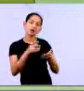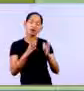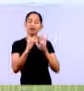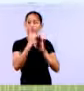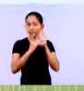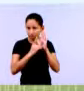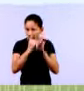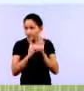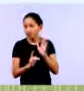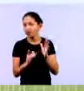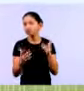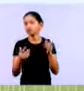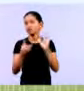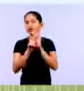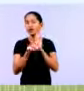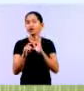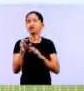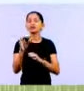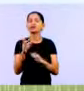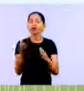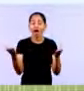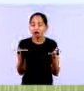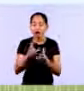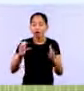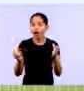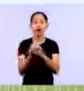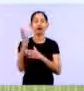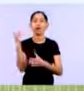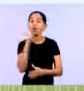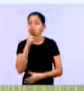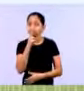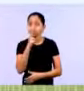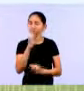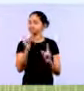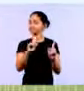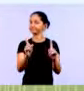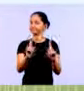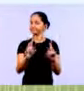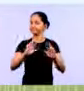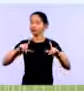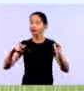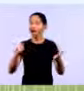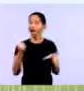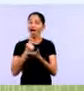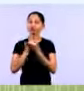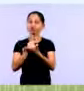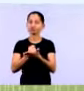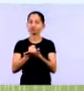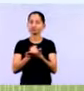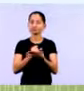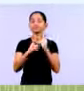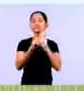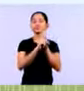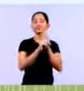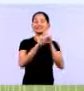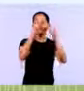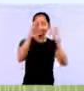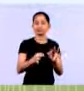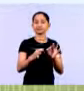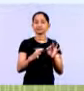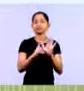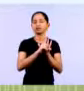lei ordinária. Né? A lei ordinária, o decreto, pode regulamentar o tributo, mas ele só pode ser instituído por lei,